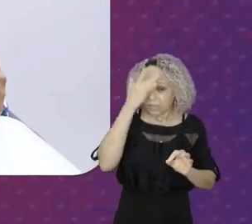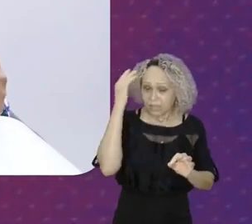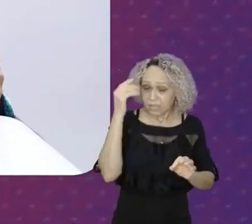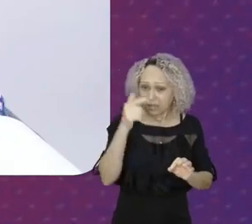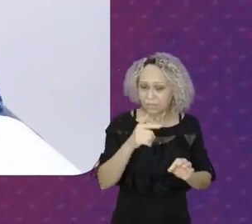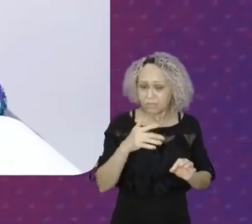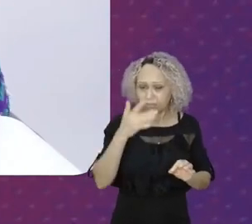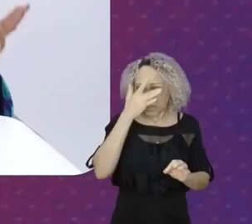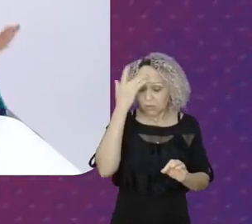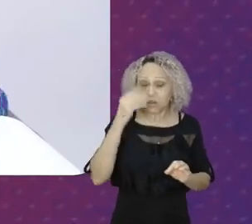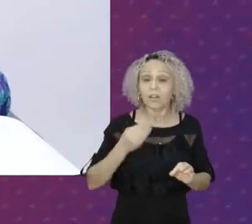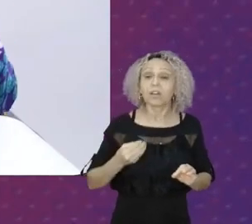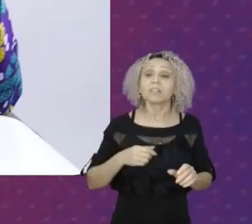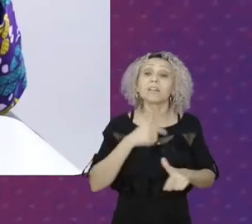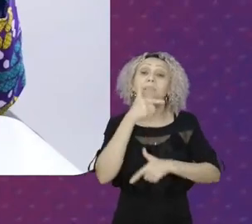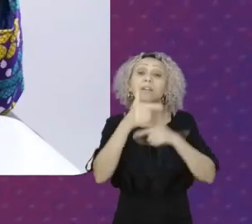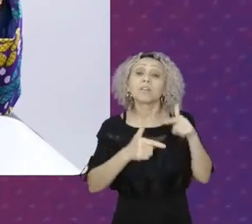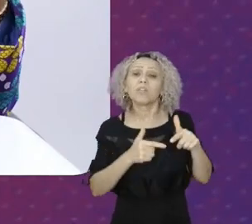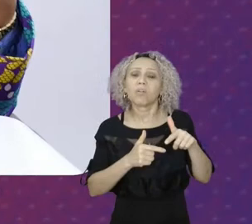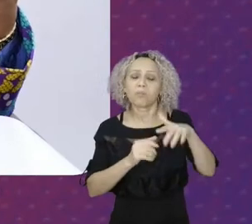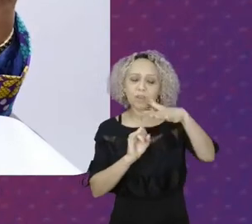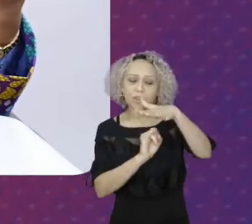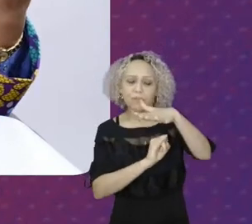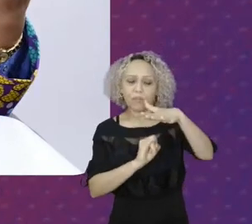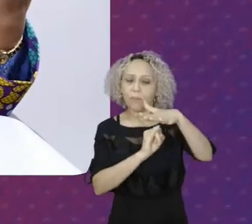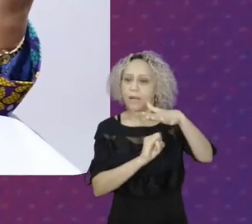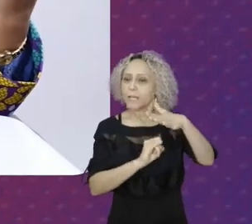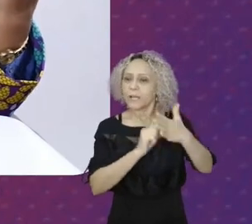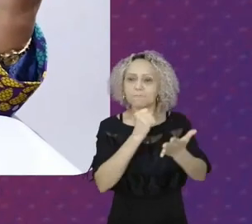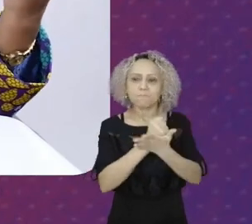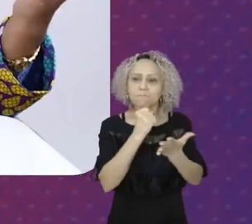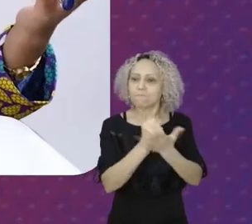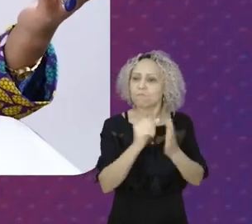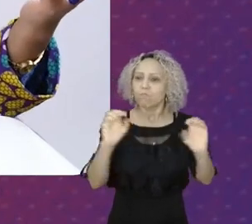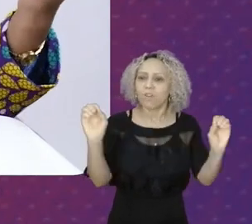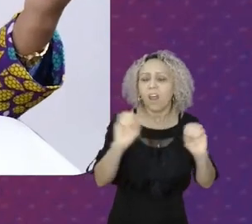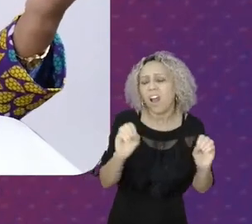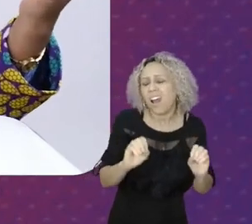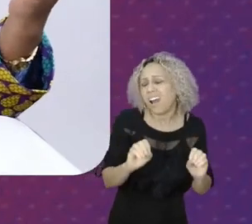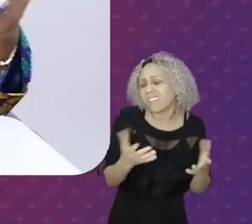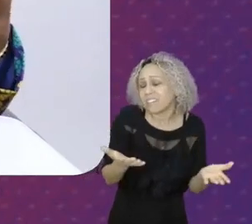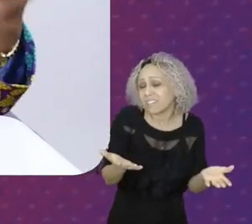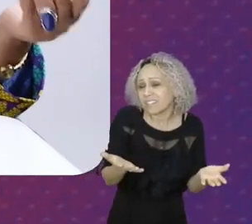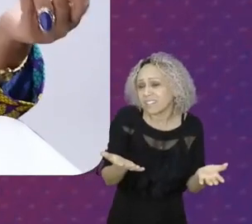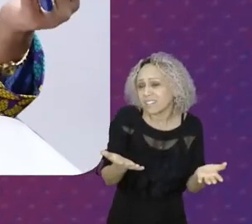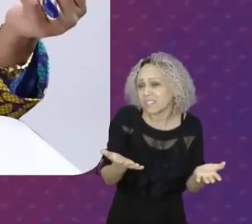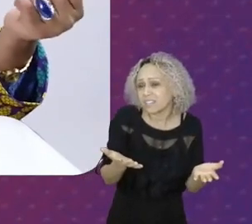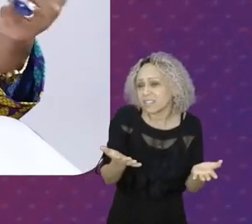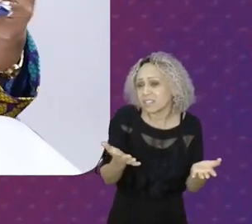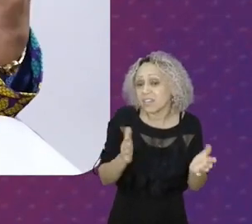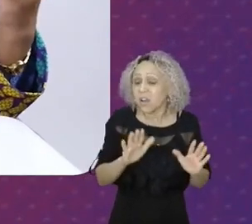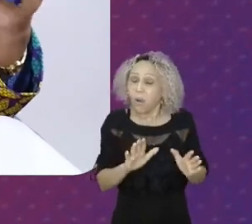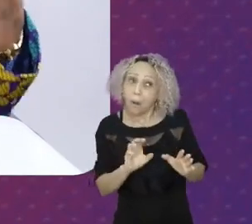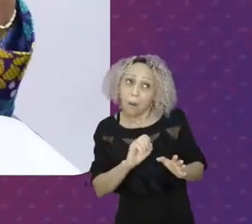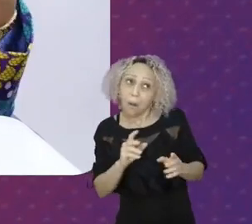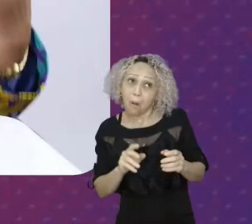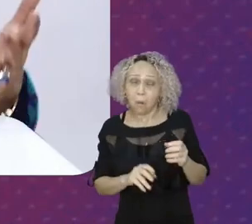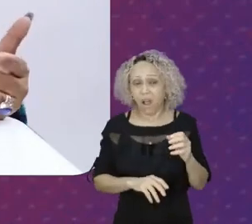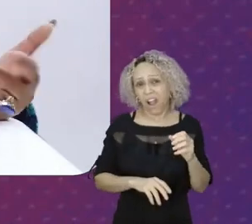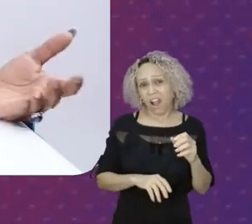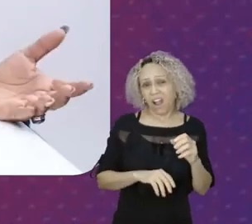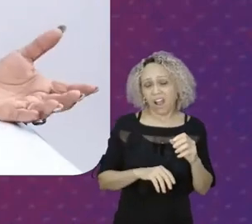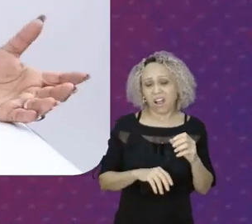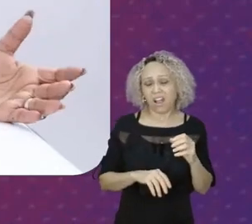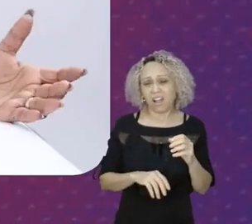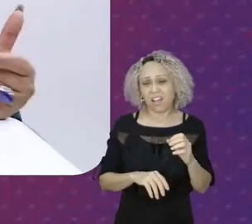informalidade, ou trabalhando como microempreendedor, que na prática não é microempreendedor porque